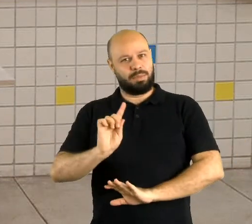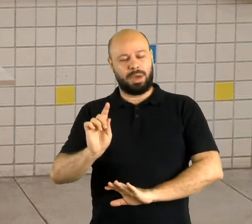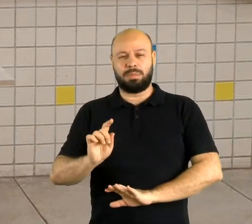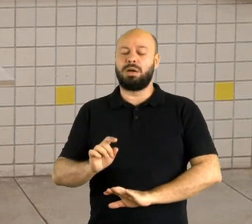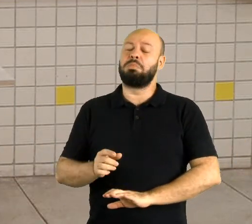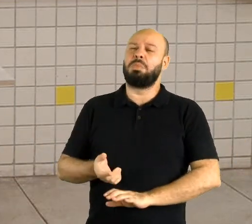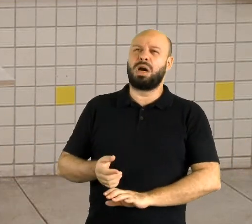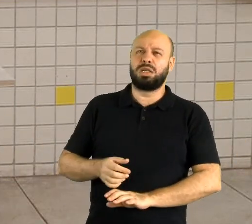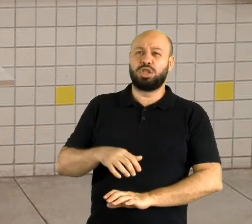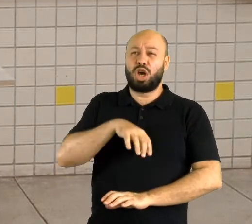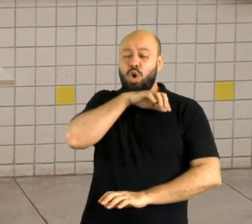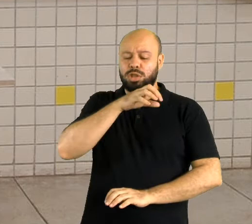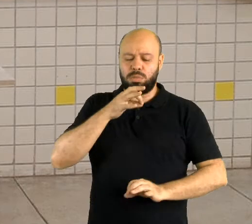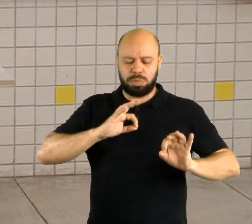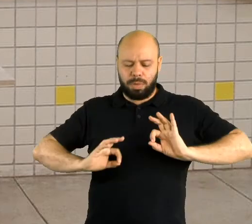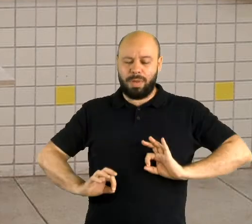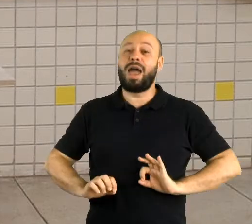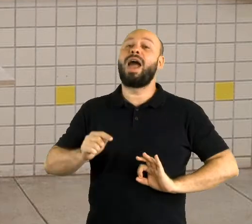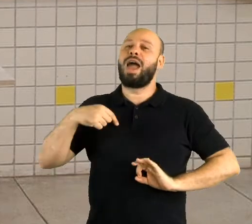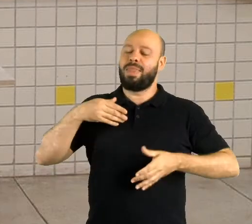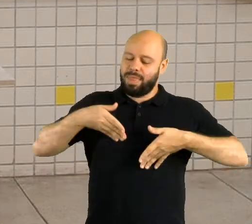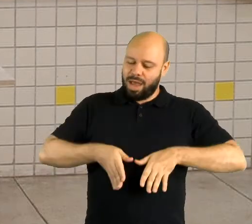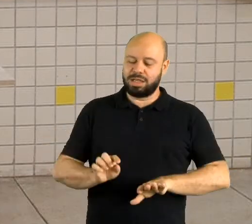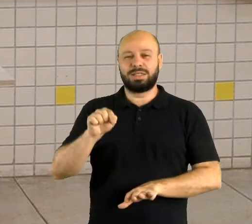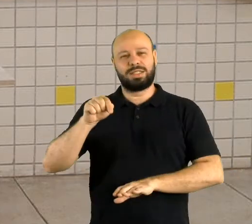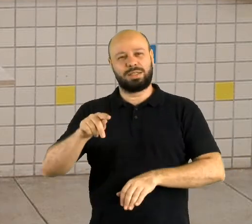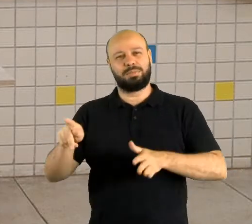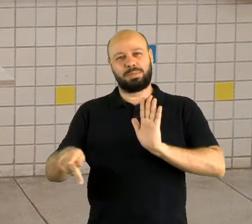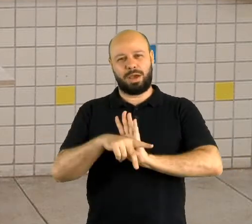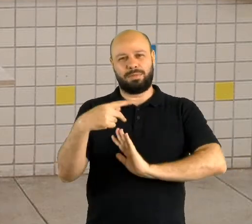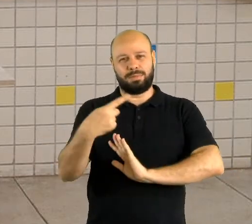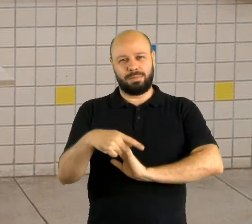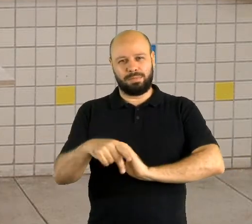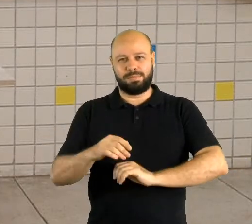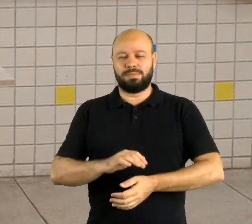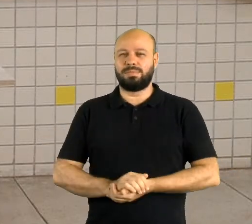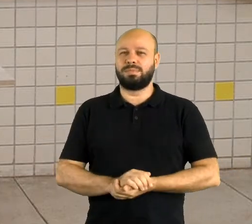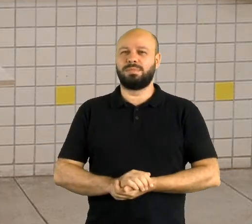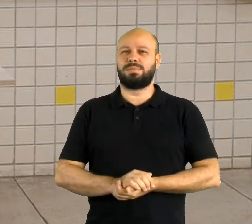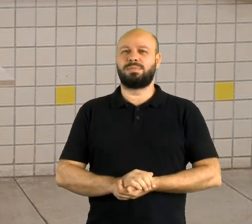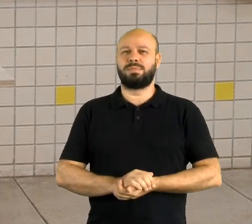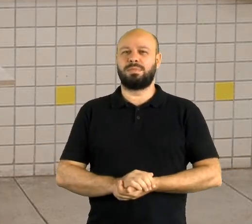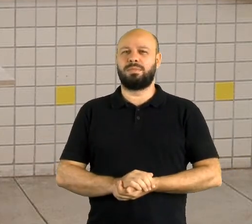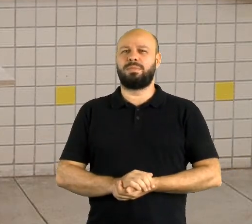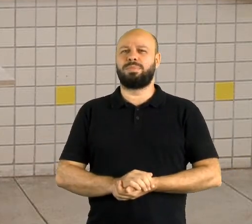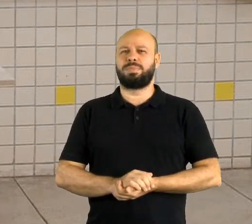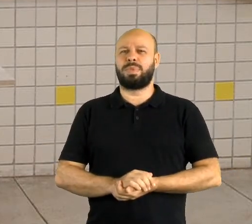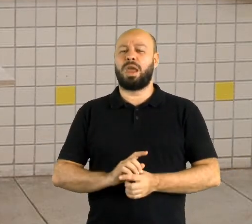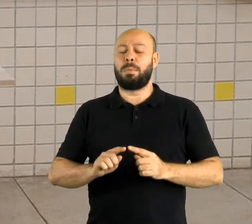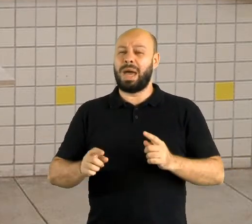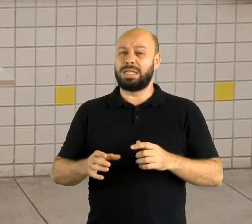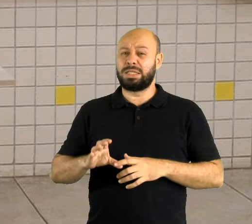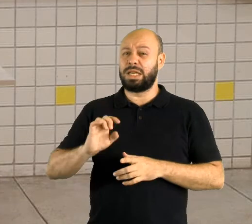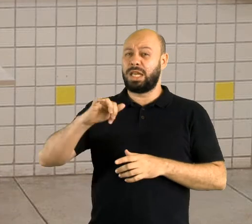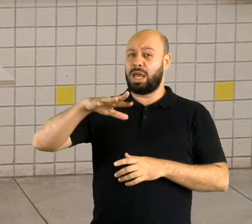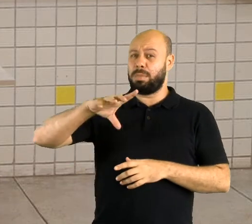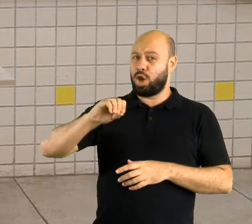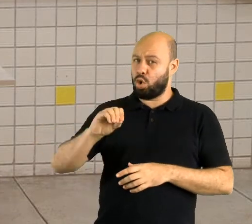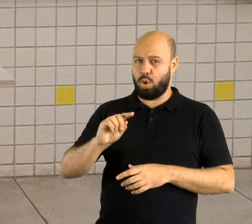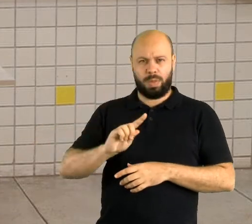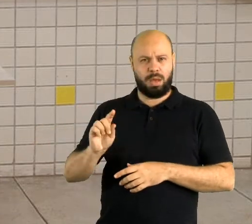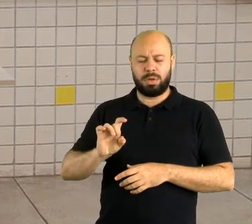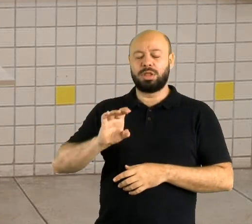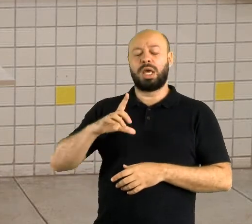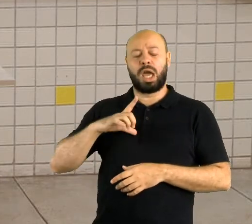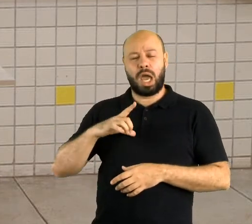pintada é nativa. Mas detalhe, a onça pintada é nativa, mas não é endêmica, porque ela dá em